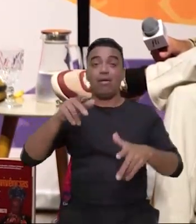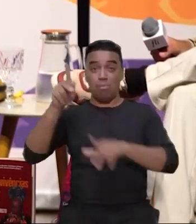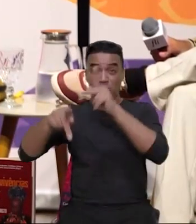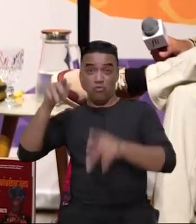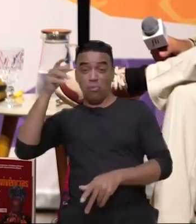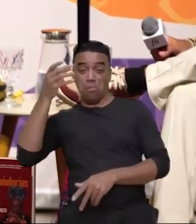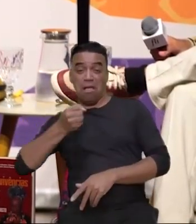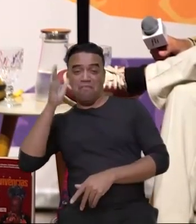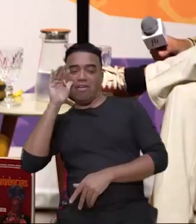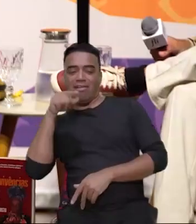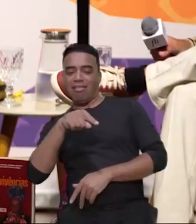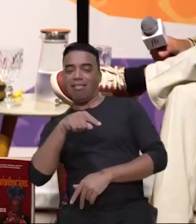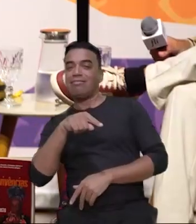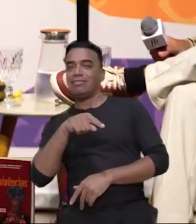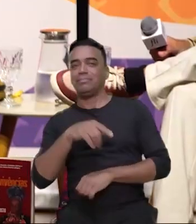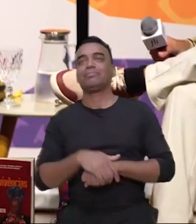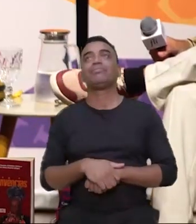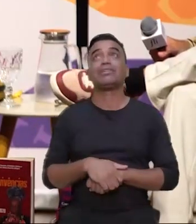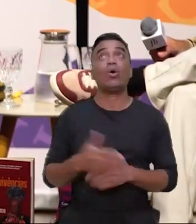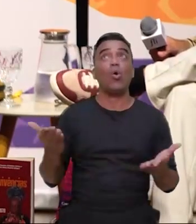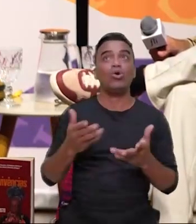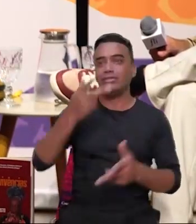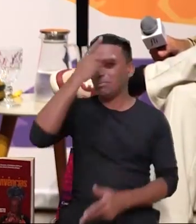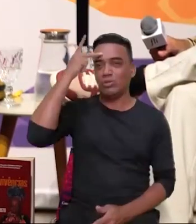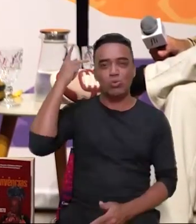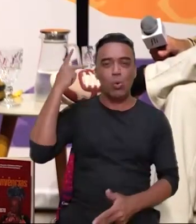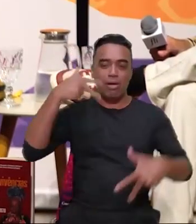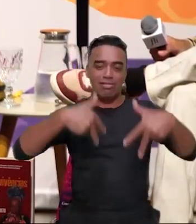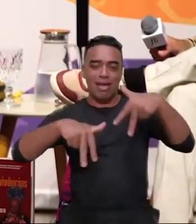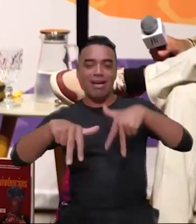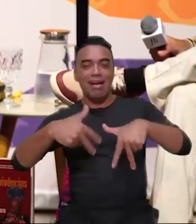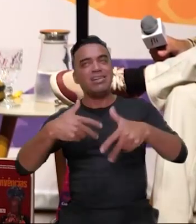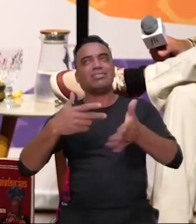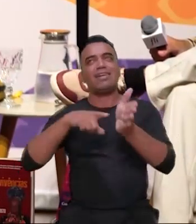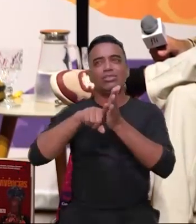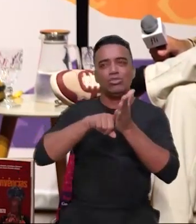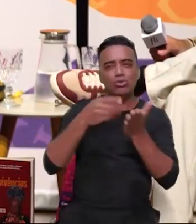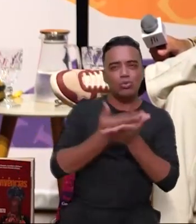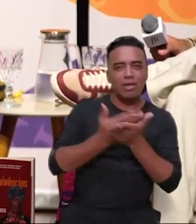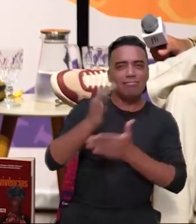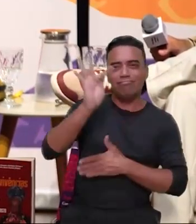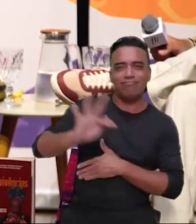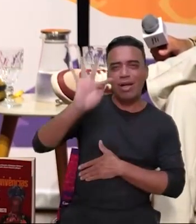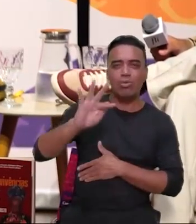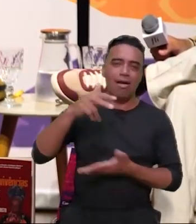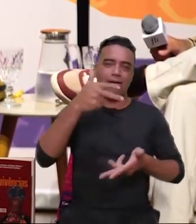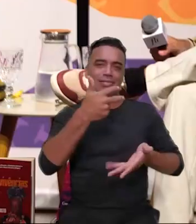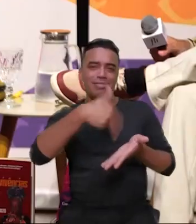hoje, a pessoa que dança, mesmo aquela que vai estudar dança e coisa e